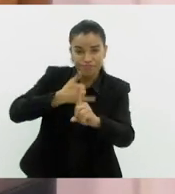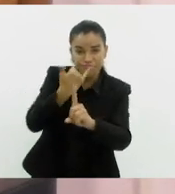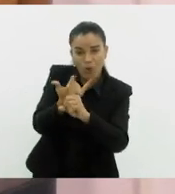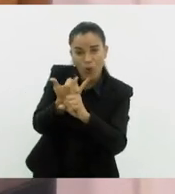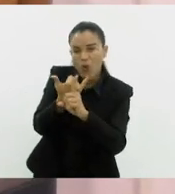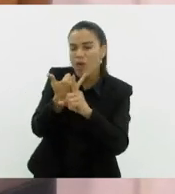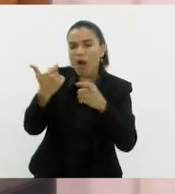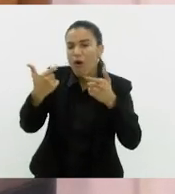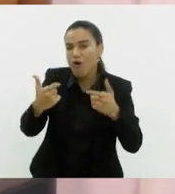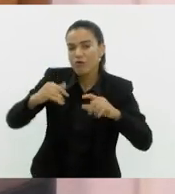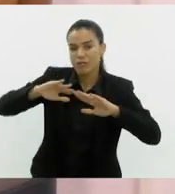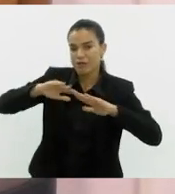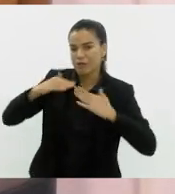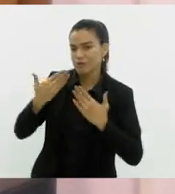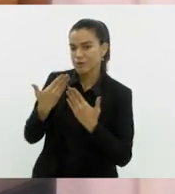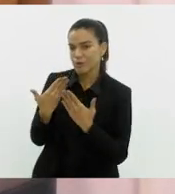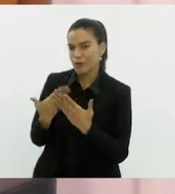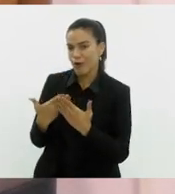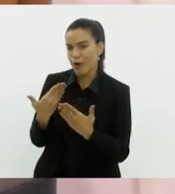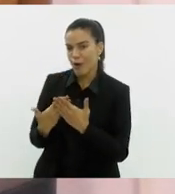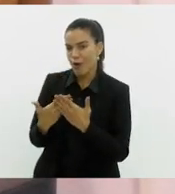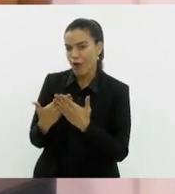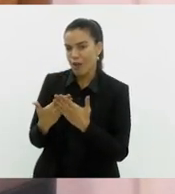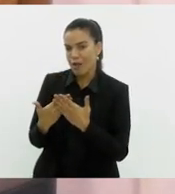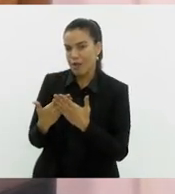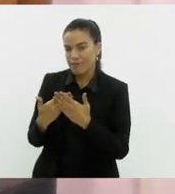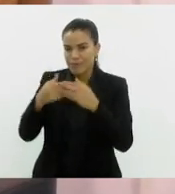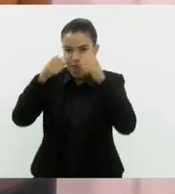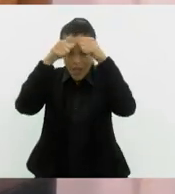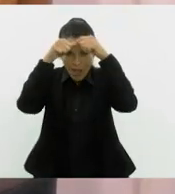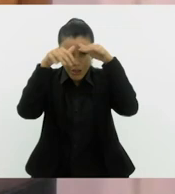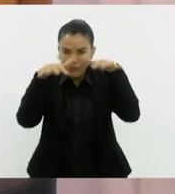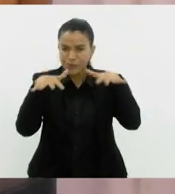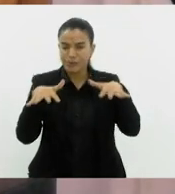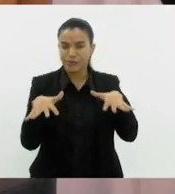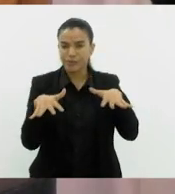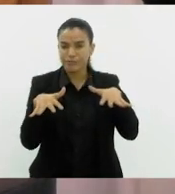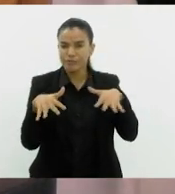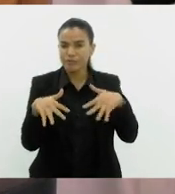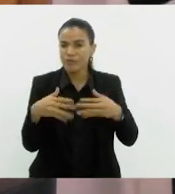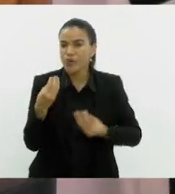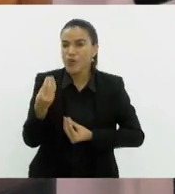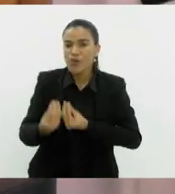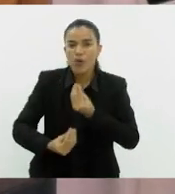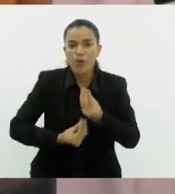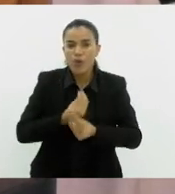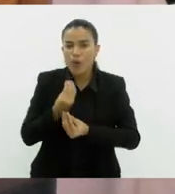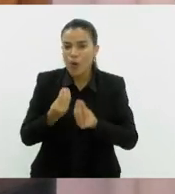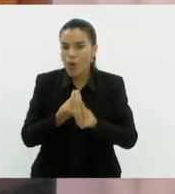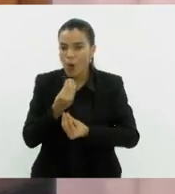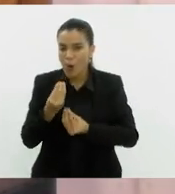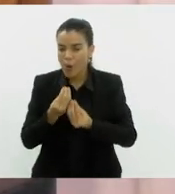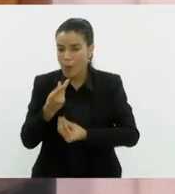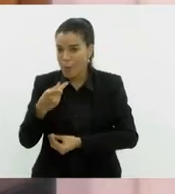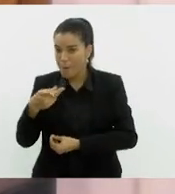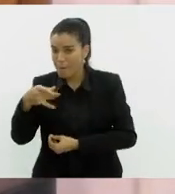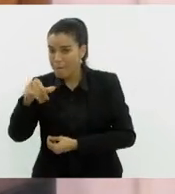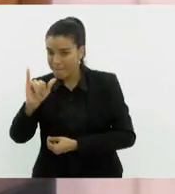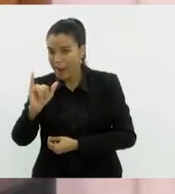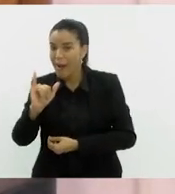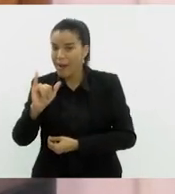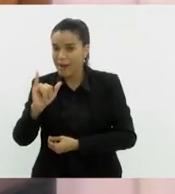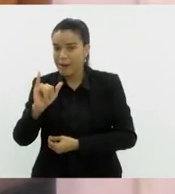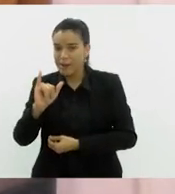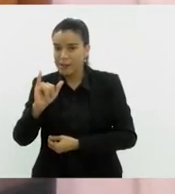da escola, uma criança autista. Quer dizer, como é que esses pais típicos estão